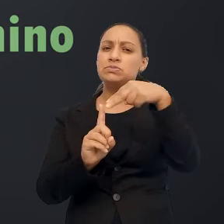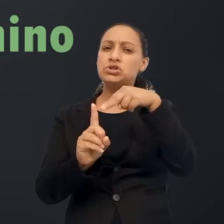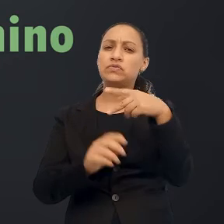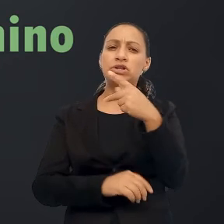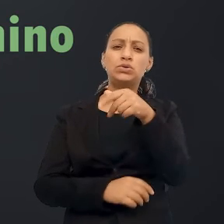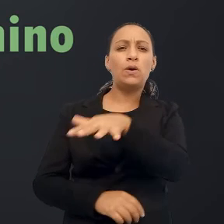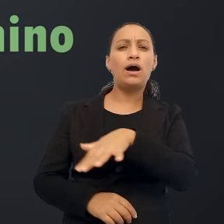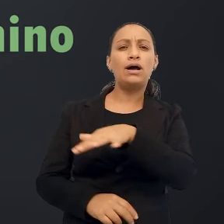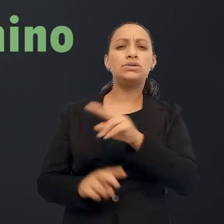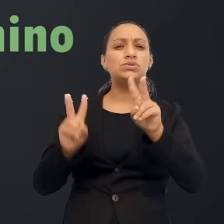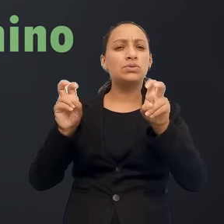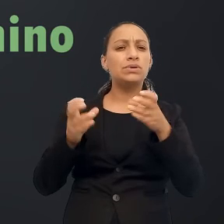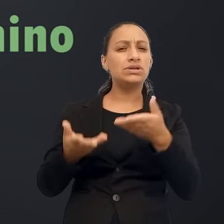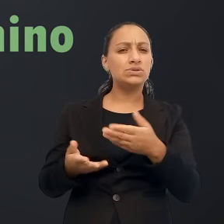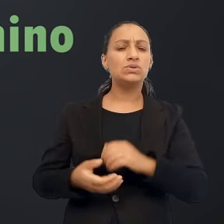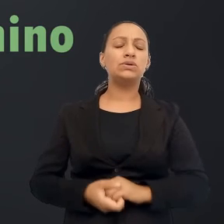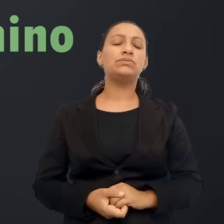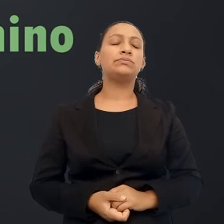essa última questão?